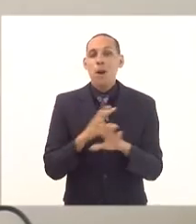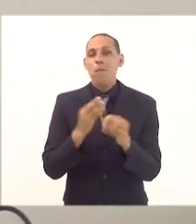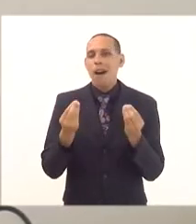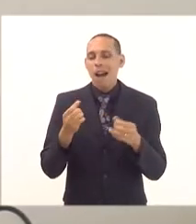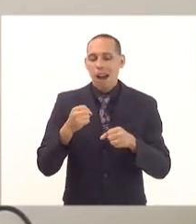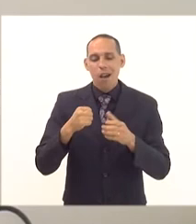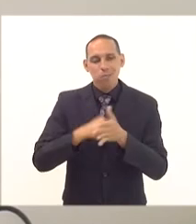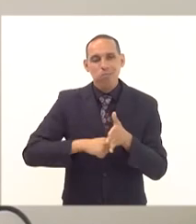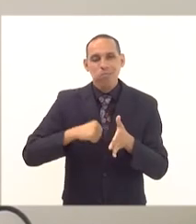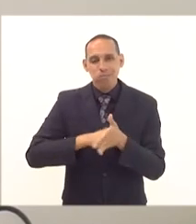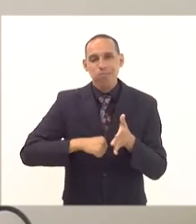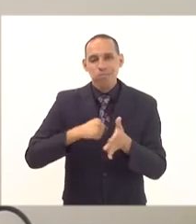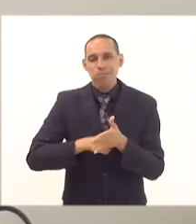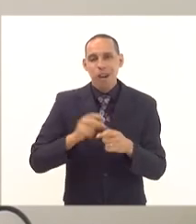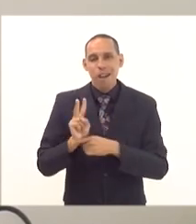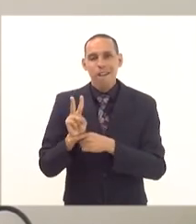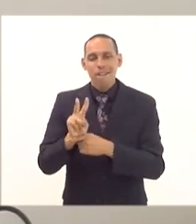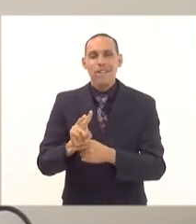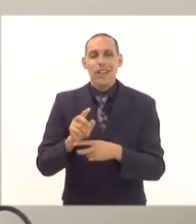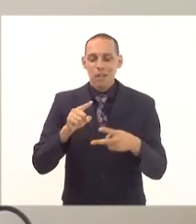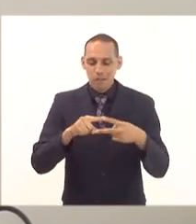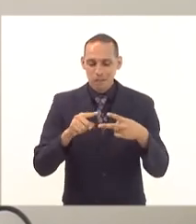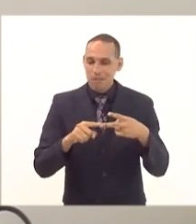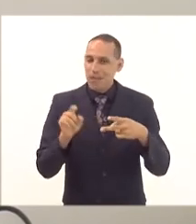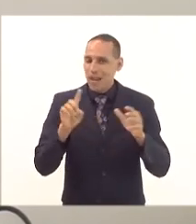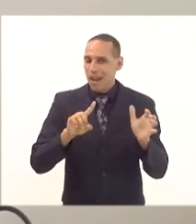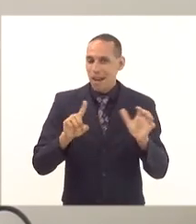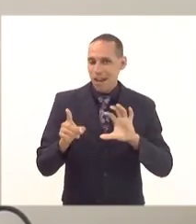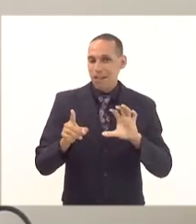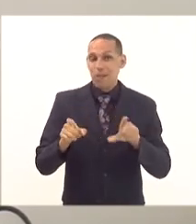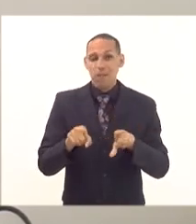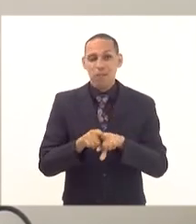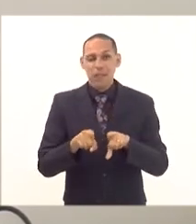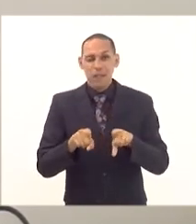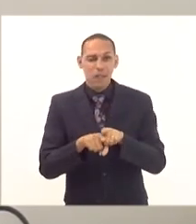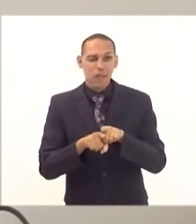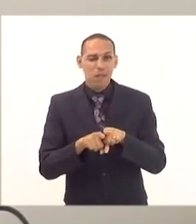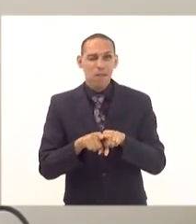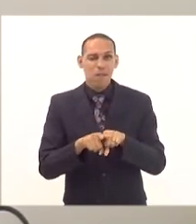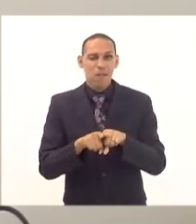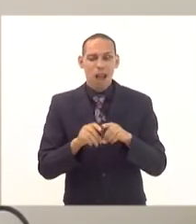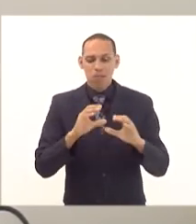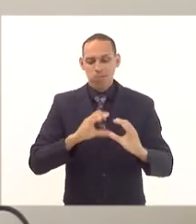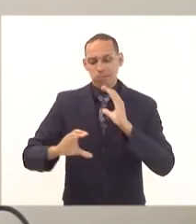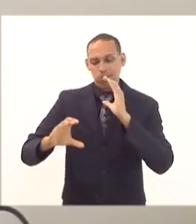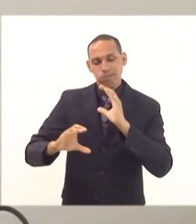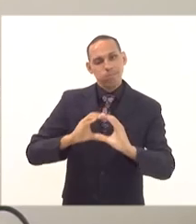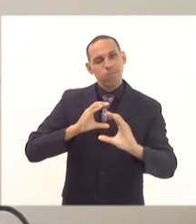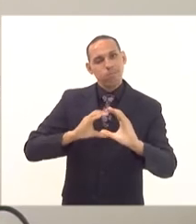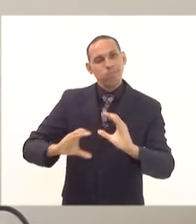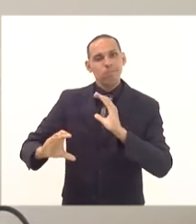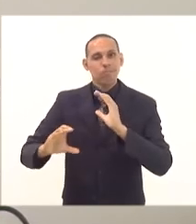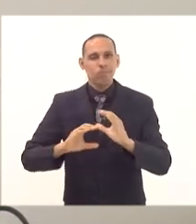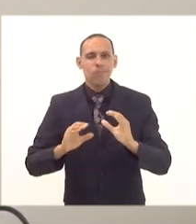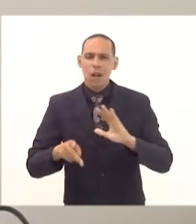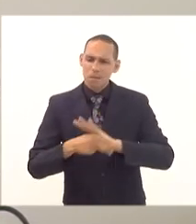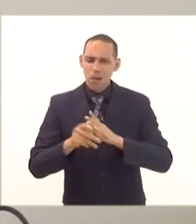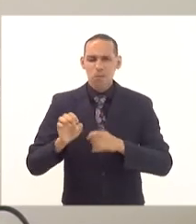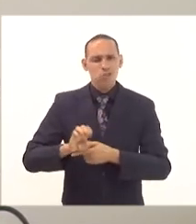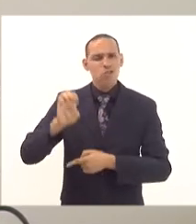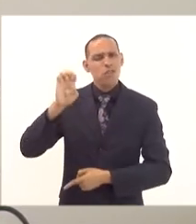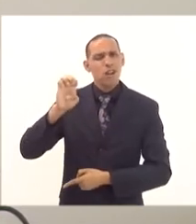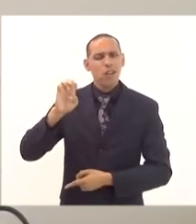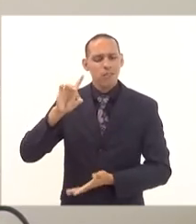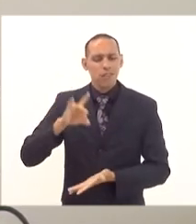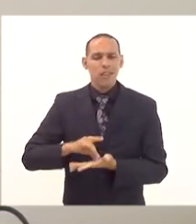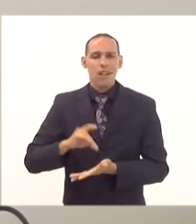da Rádio MEC da Rádio Nacional e na defesa de uma comunicação que seja uma comunicação do estado brasileiro